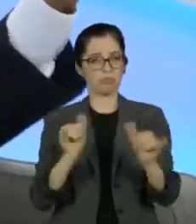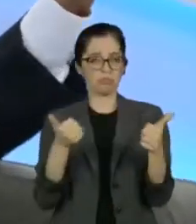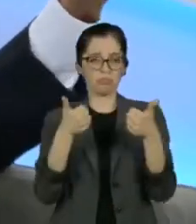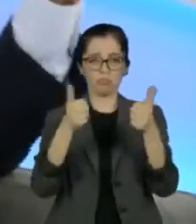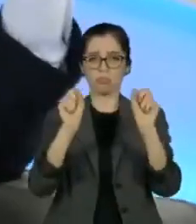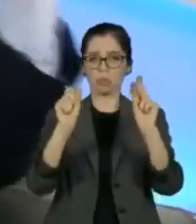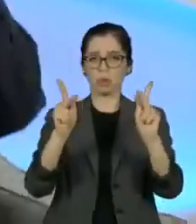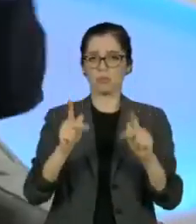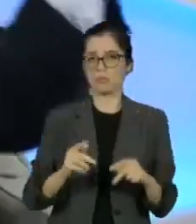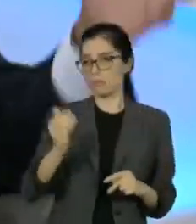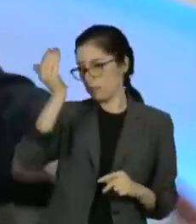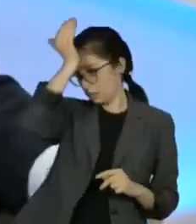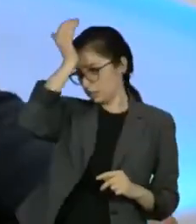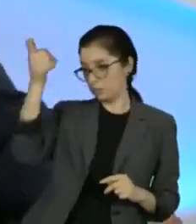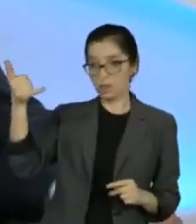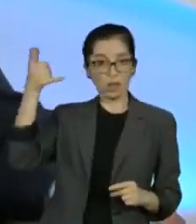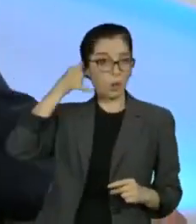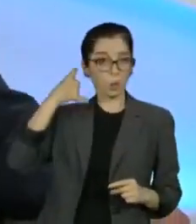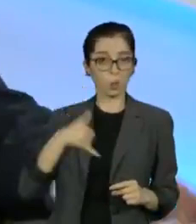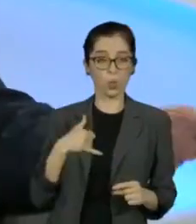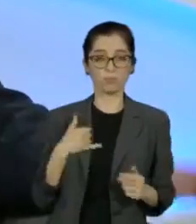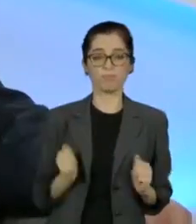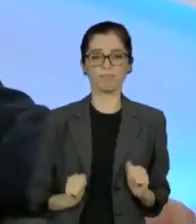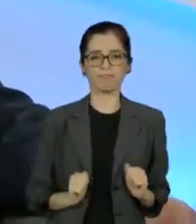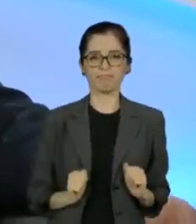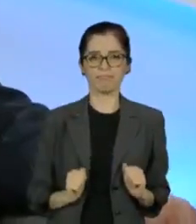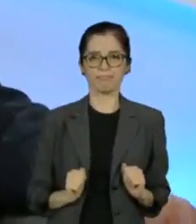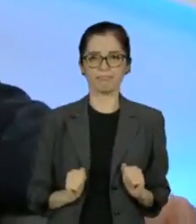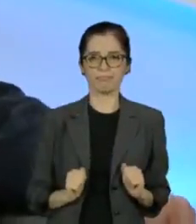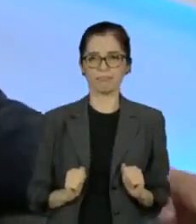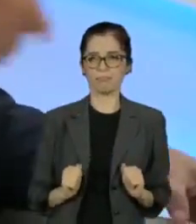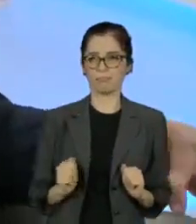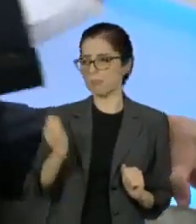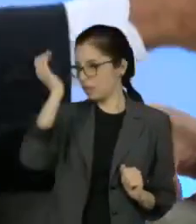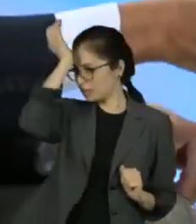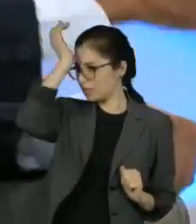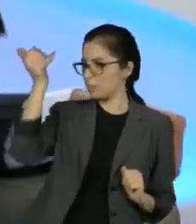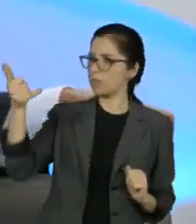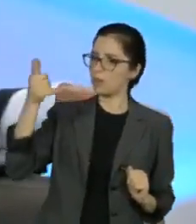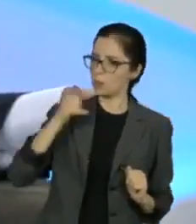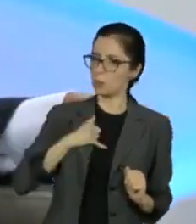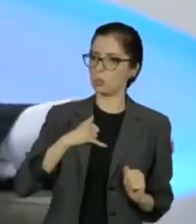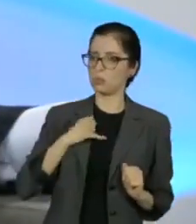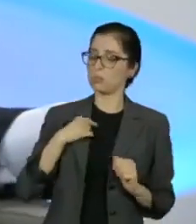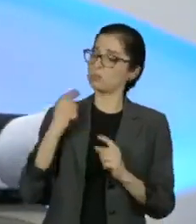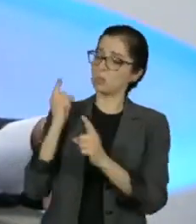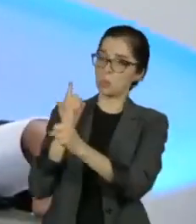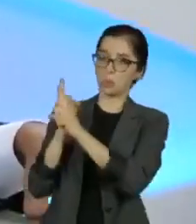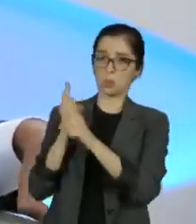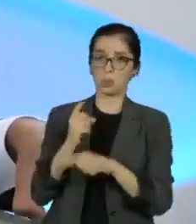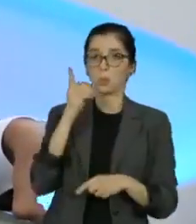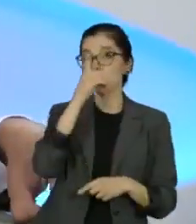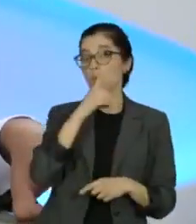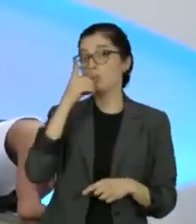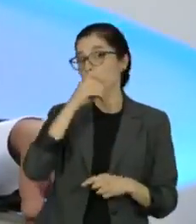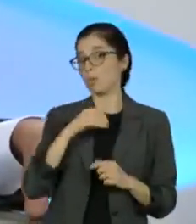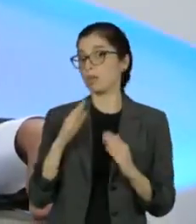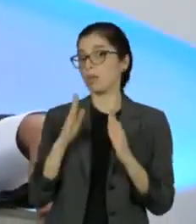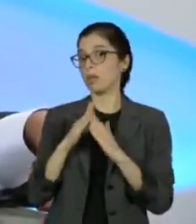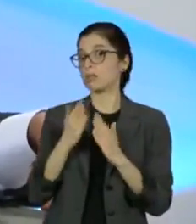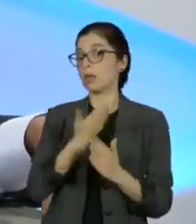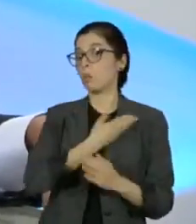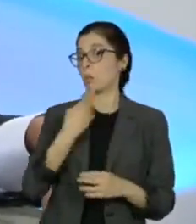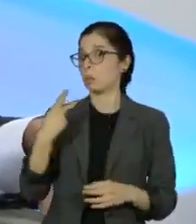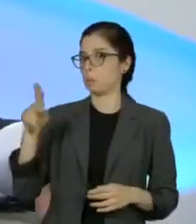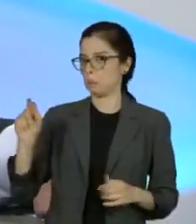tá um dia o teu dedo caçava livro o detalhe marcou encontro eu encontro num domingo na casa de um amigo dele ele